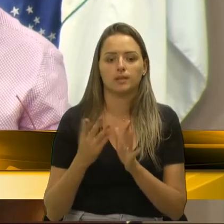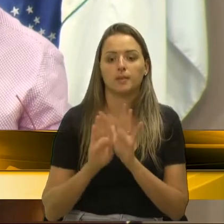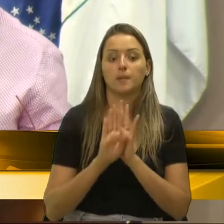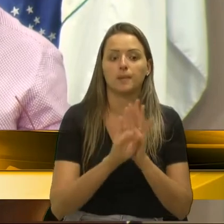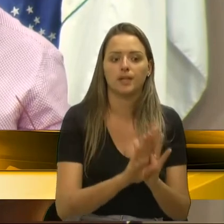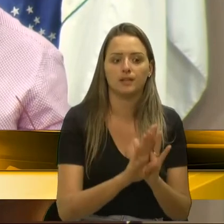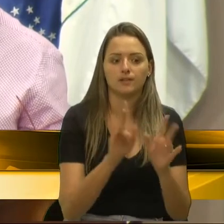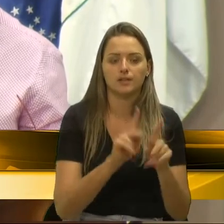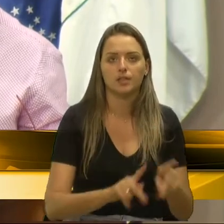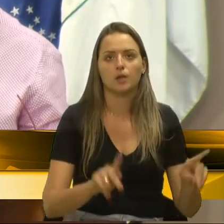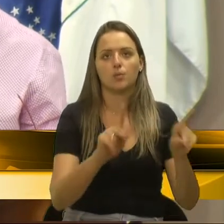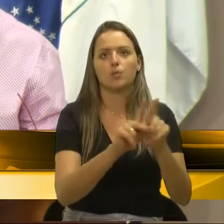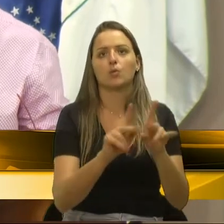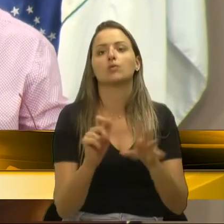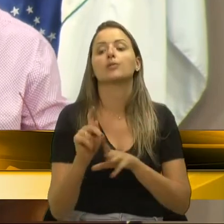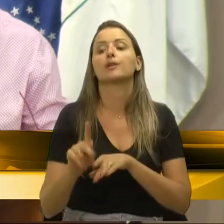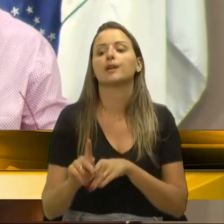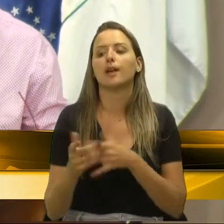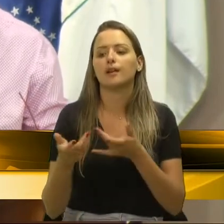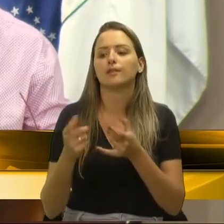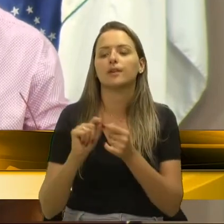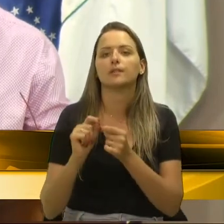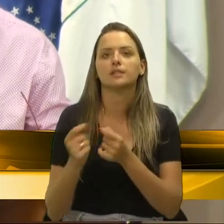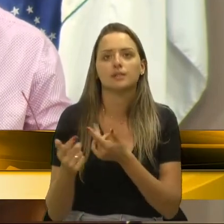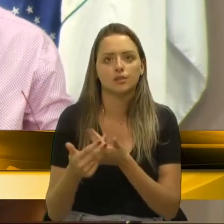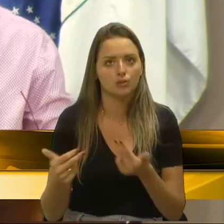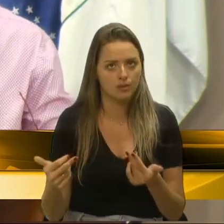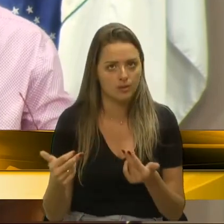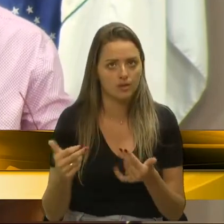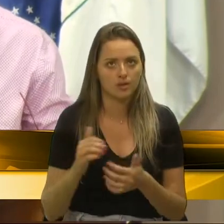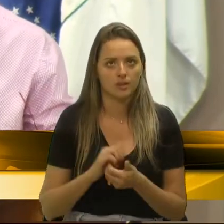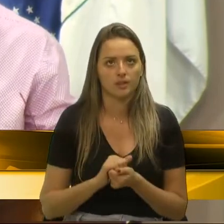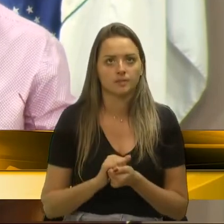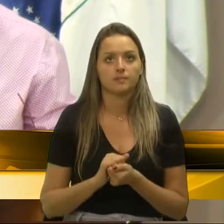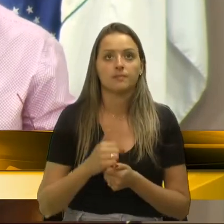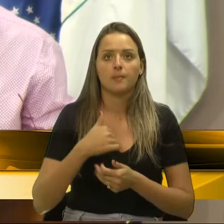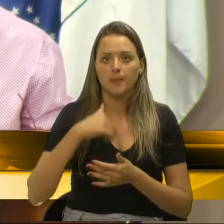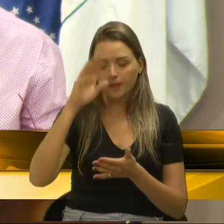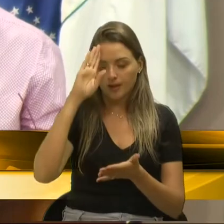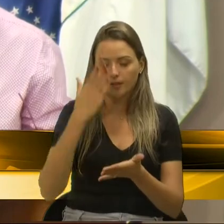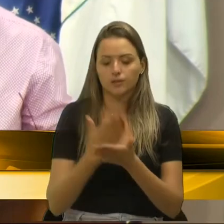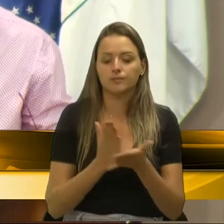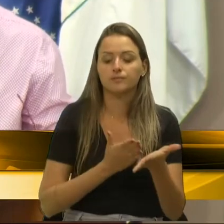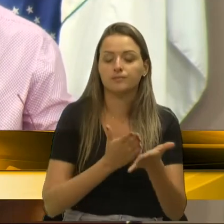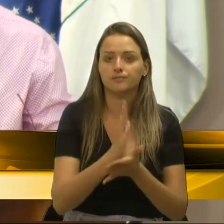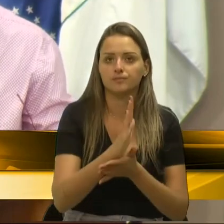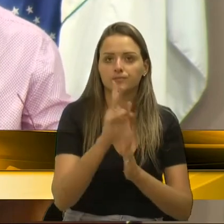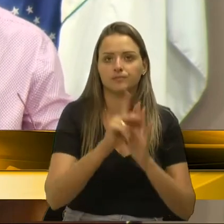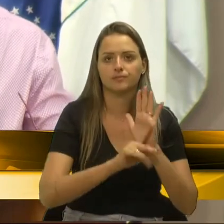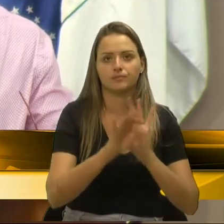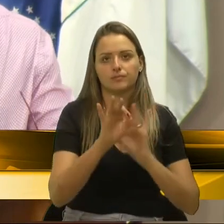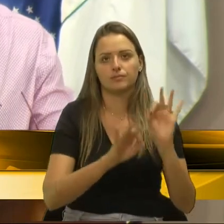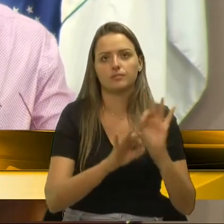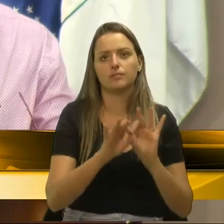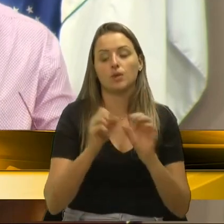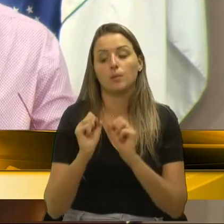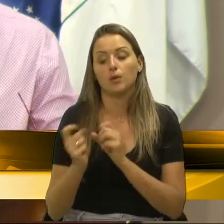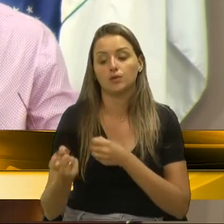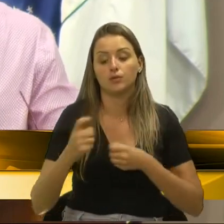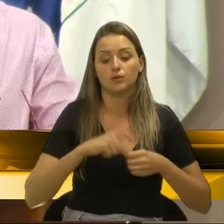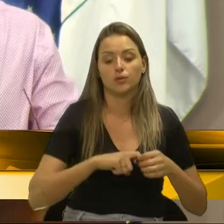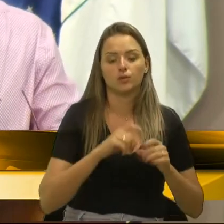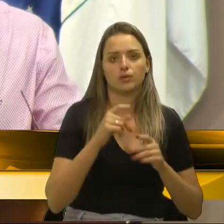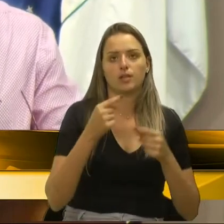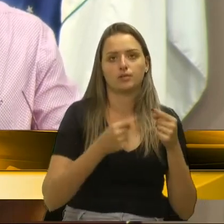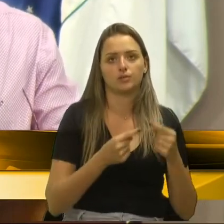quem somos nós para cobrar isso? Então, acredito, sim, que com a aprovação desse projeto, pode voltar à discussão. E eu,